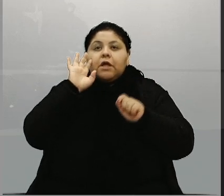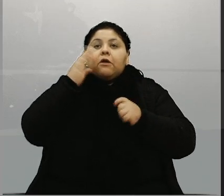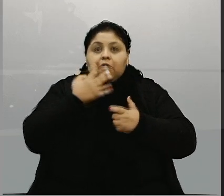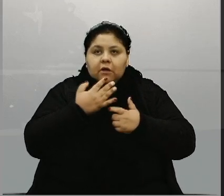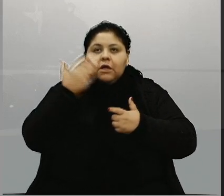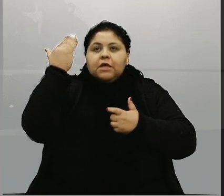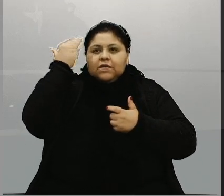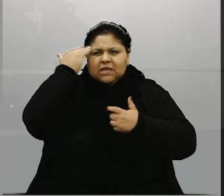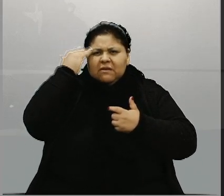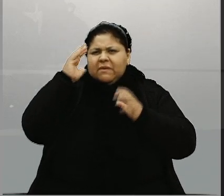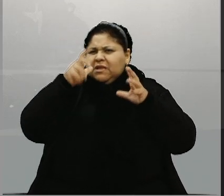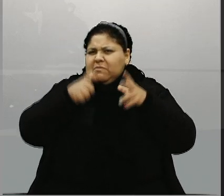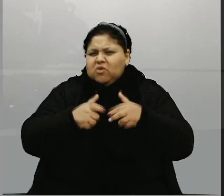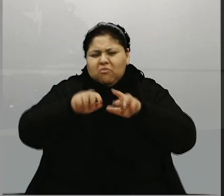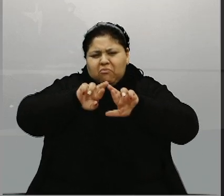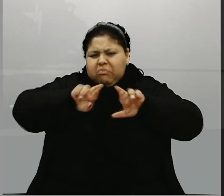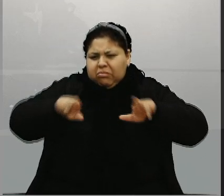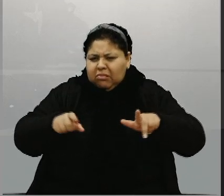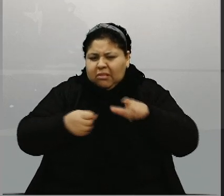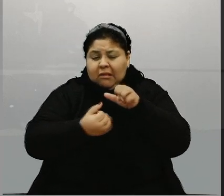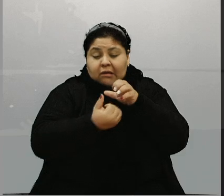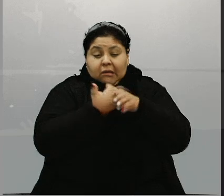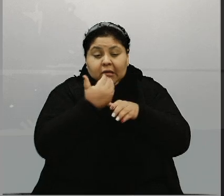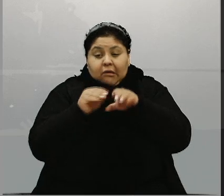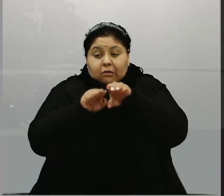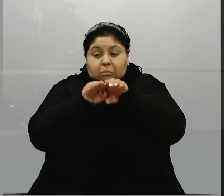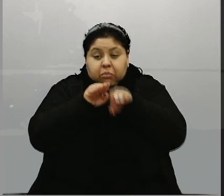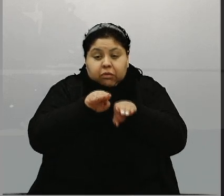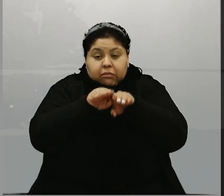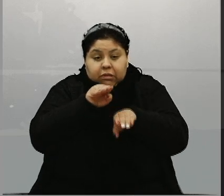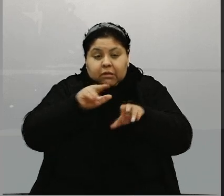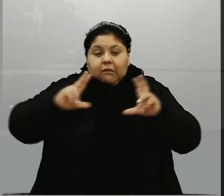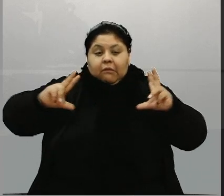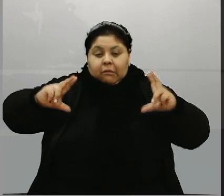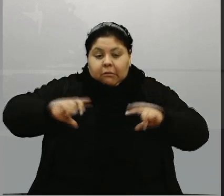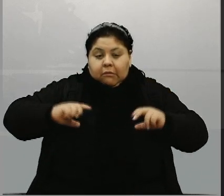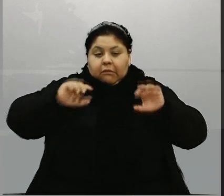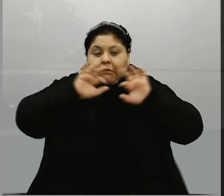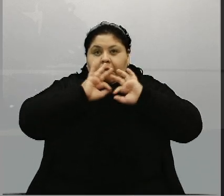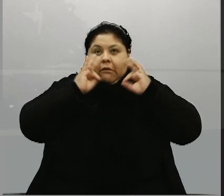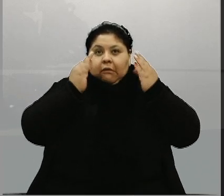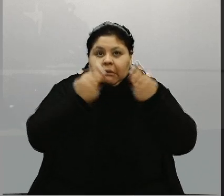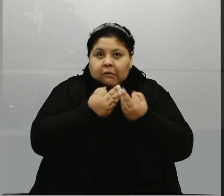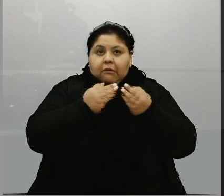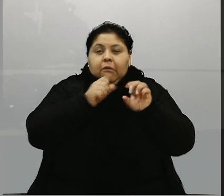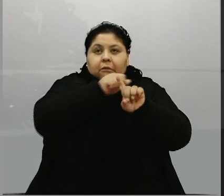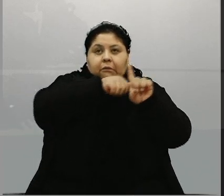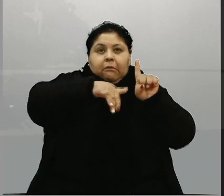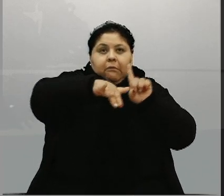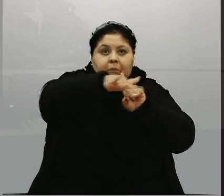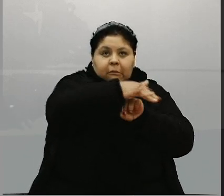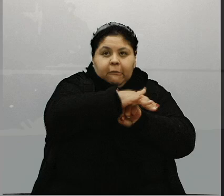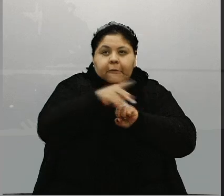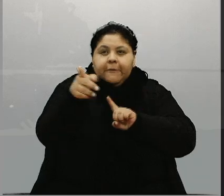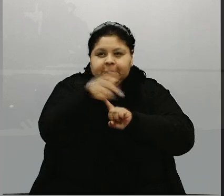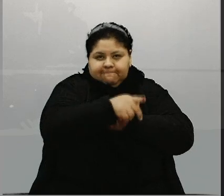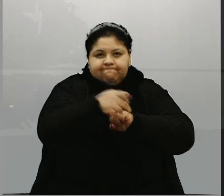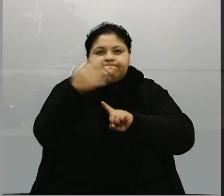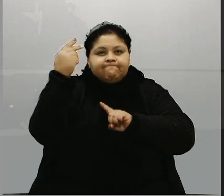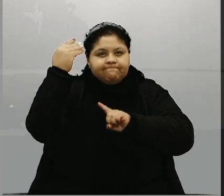que toda situação adversa gera desequilíbrio pessoal, familiar e social, e os senhores vereadores sabem